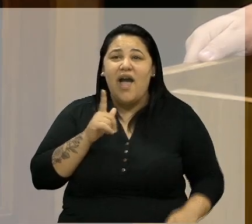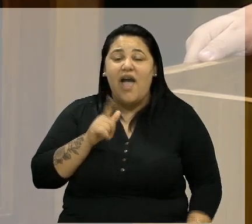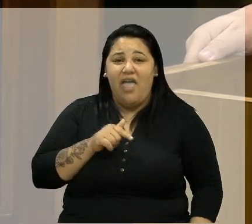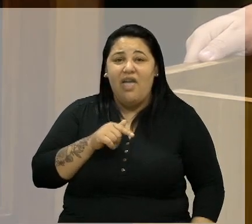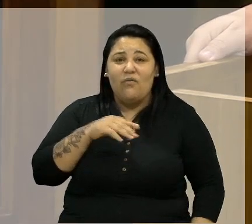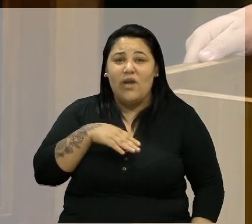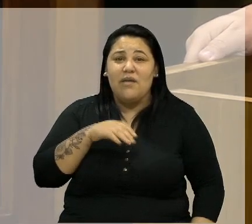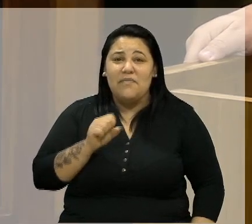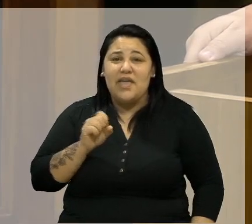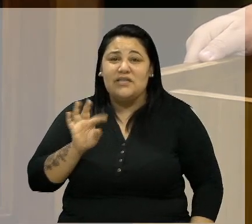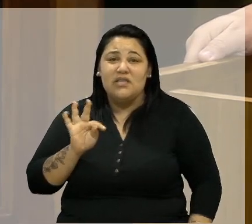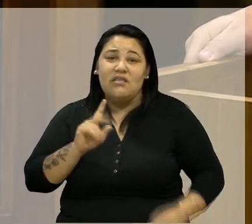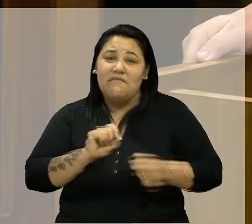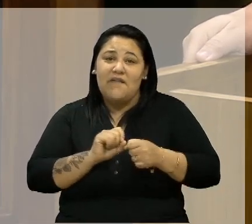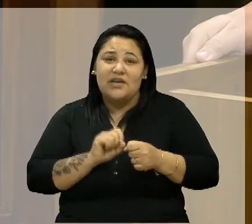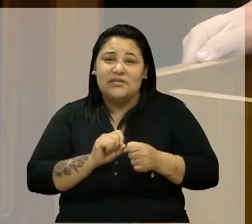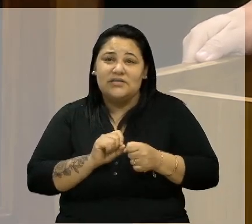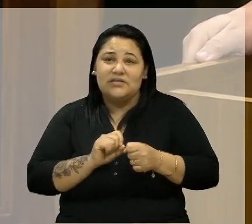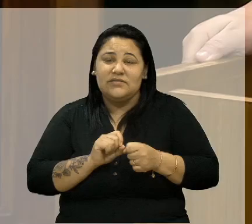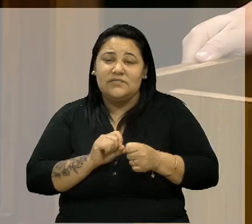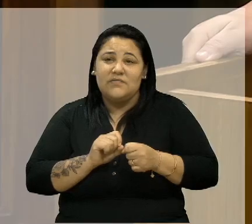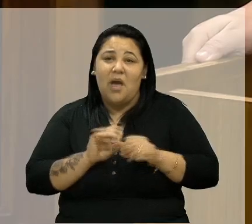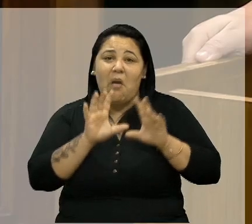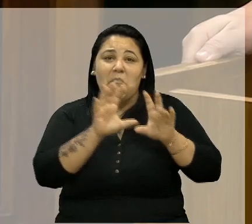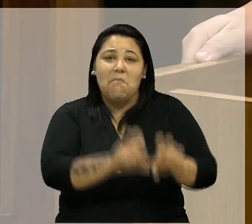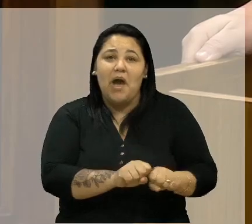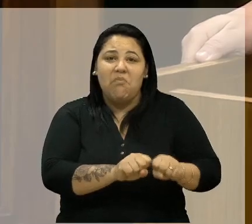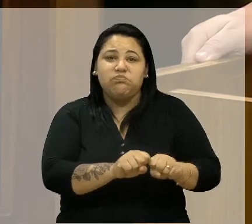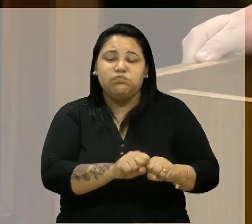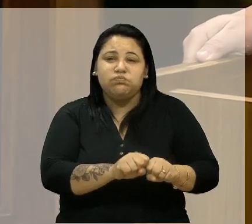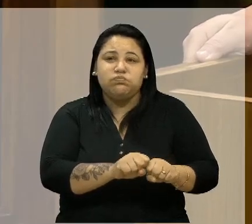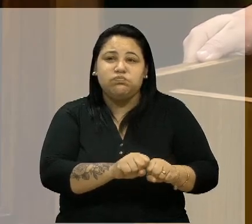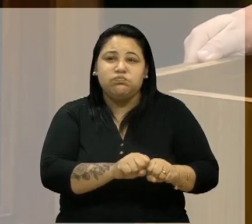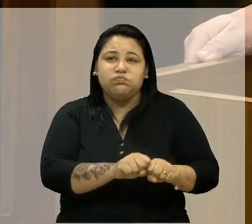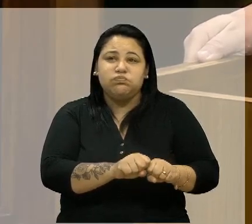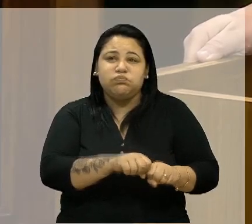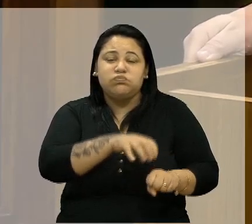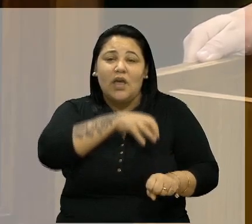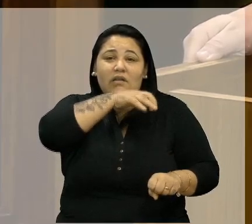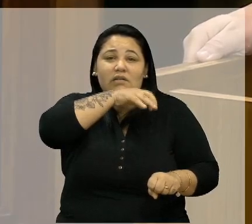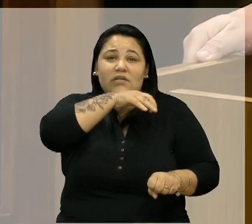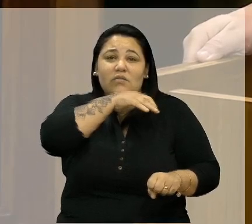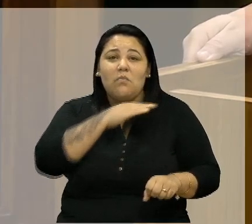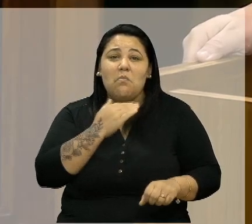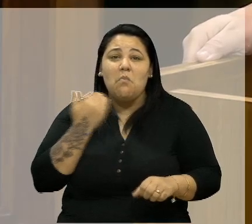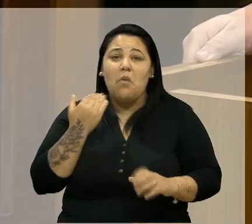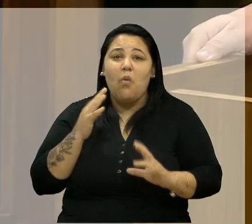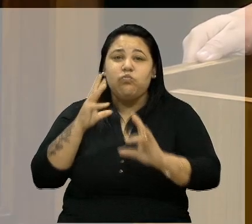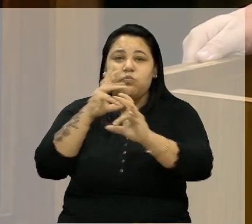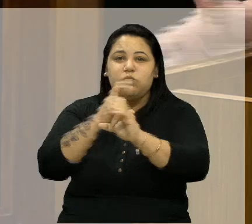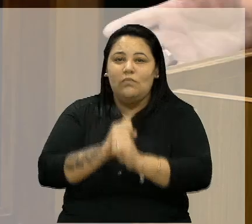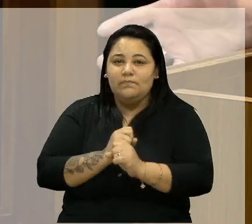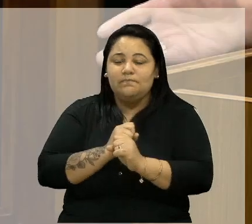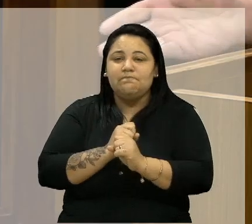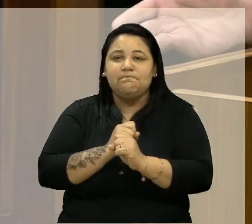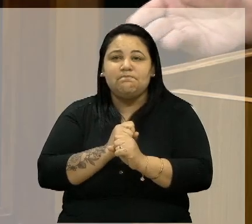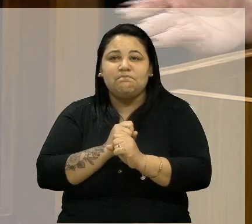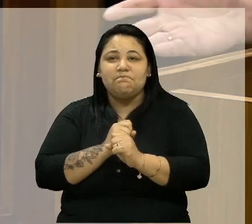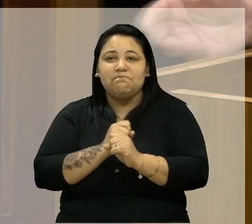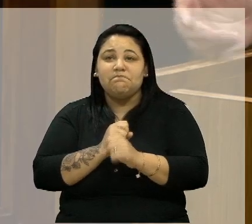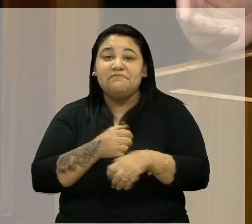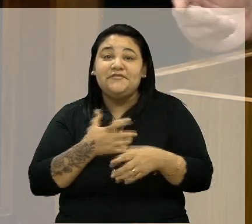faz. Invasão de terra, morte de animais. E aí